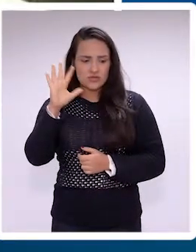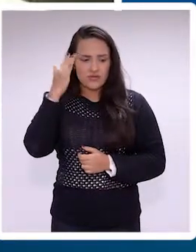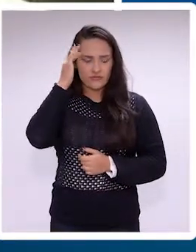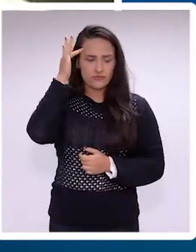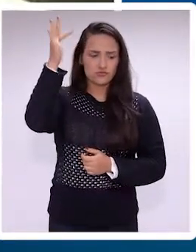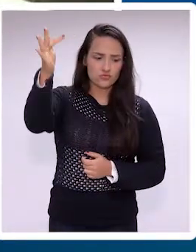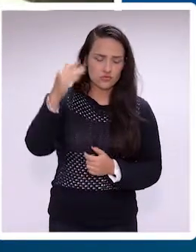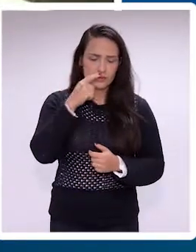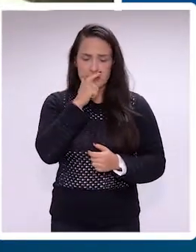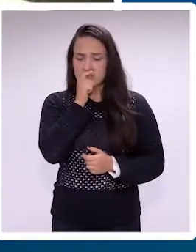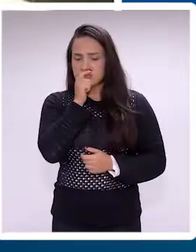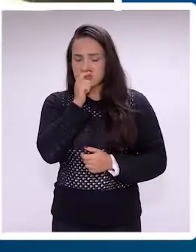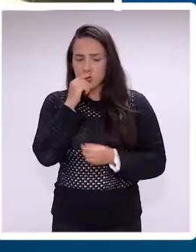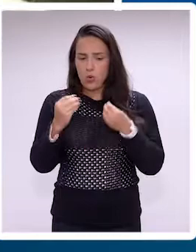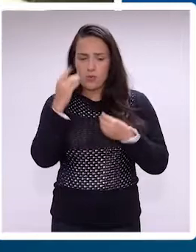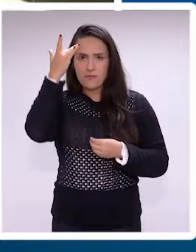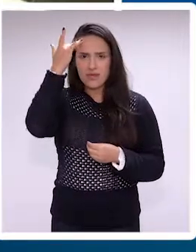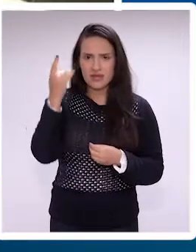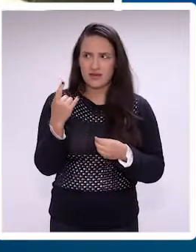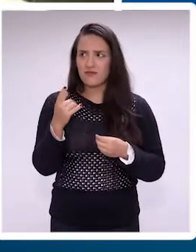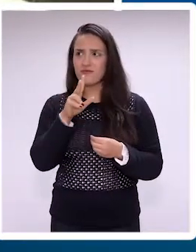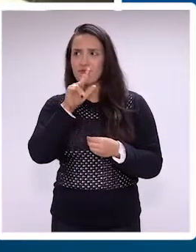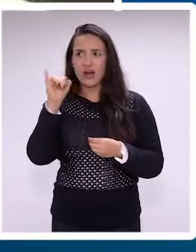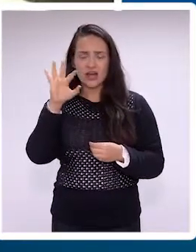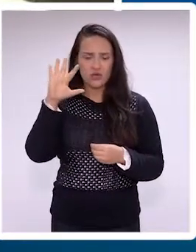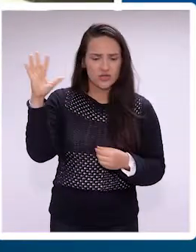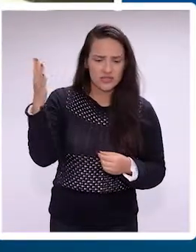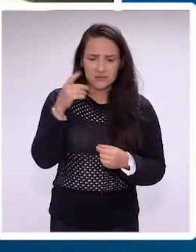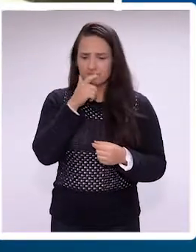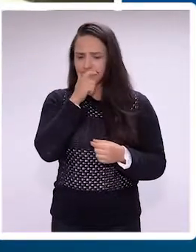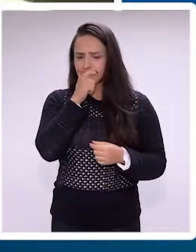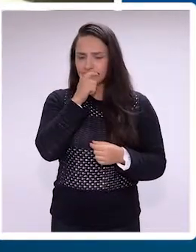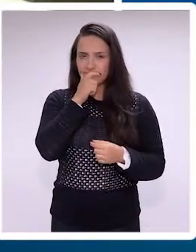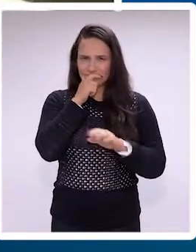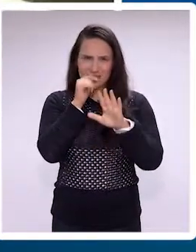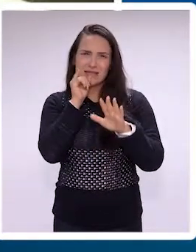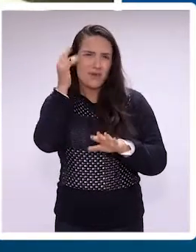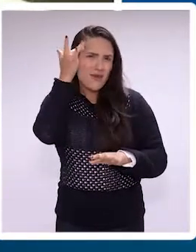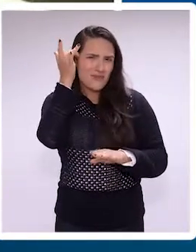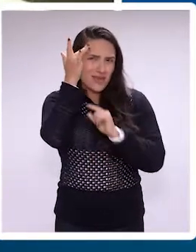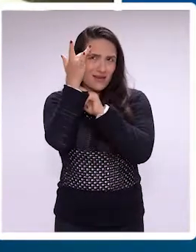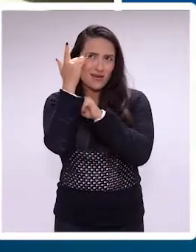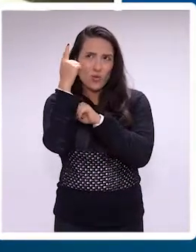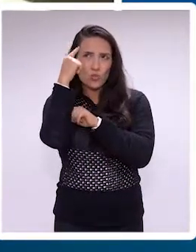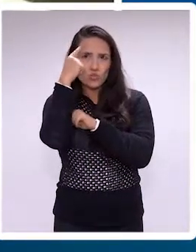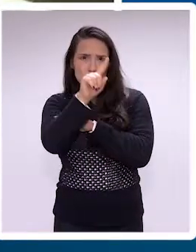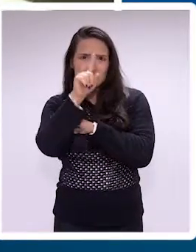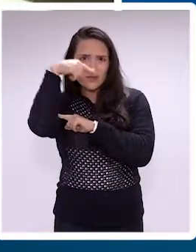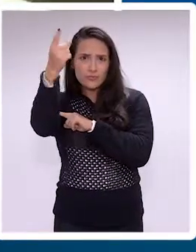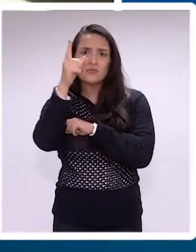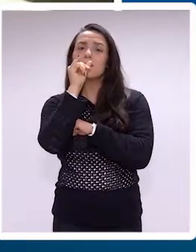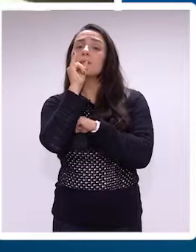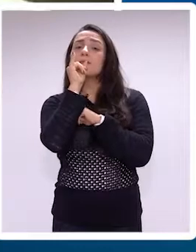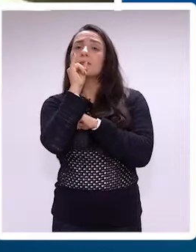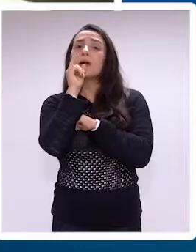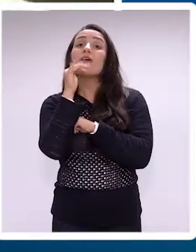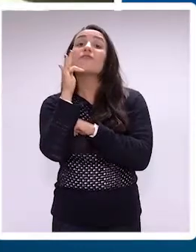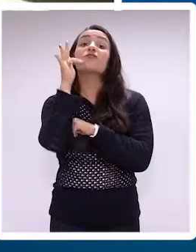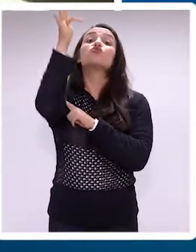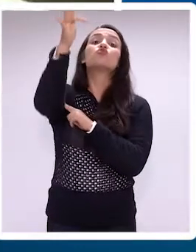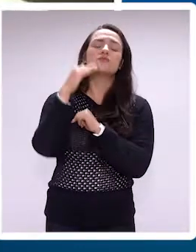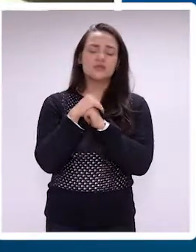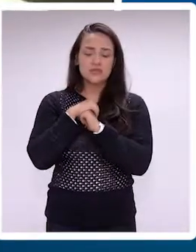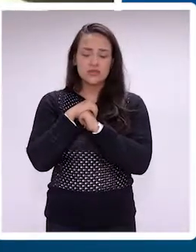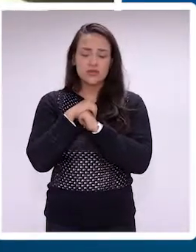ficar assim? Como é que será o amanhã? Não amanhã, 24 horas, mas